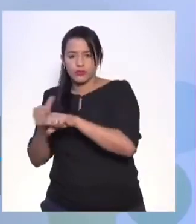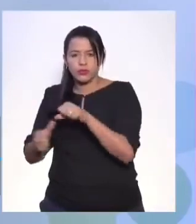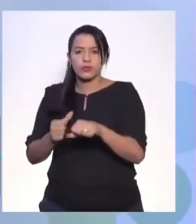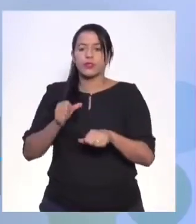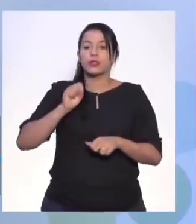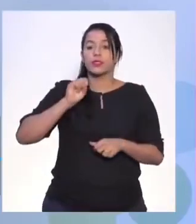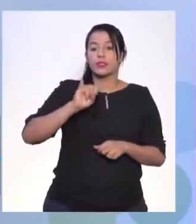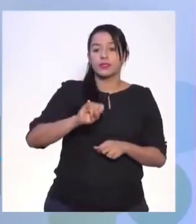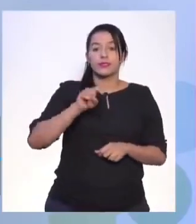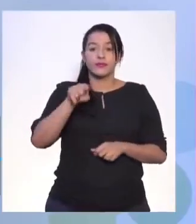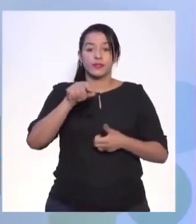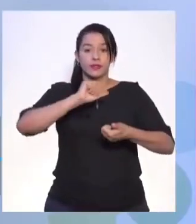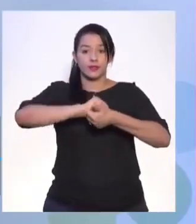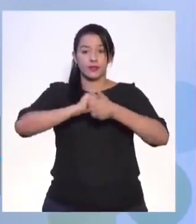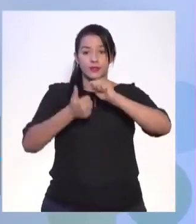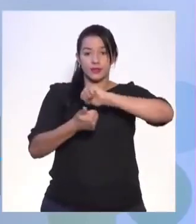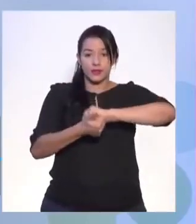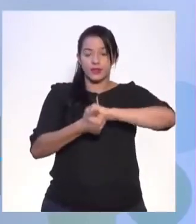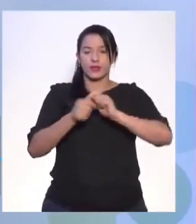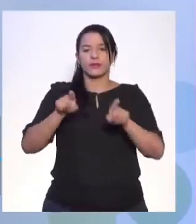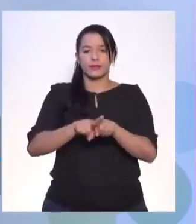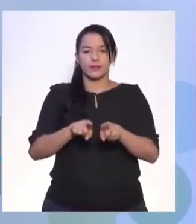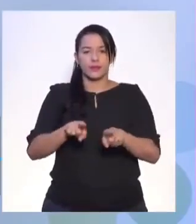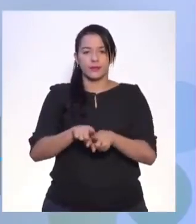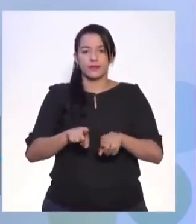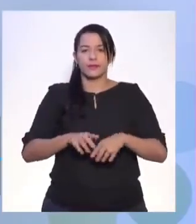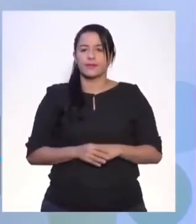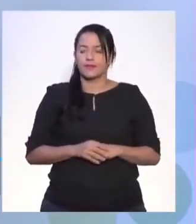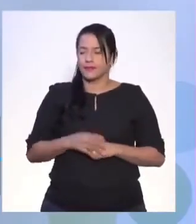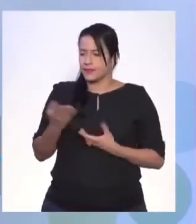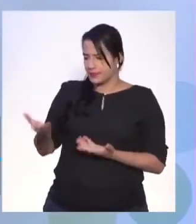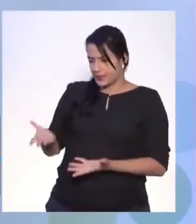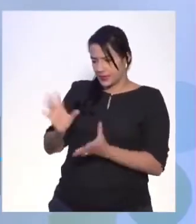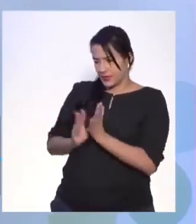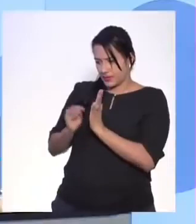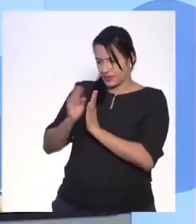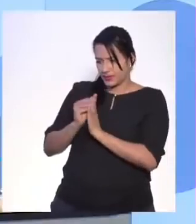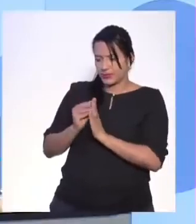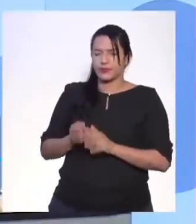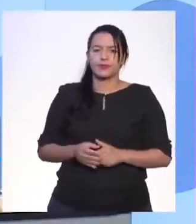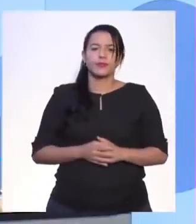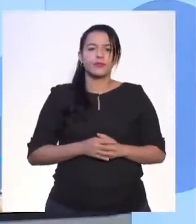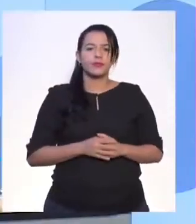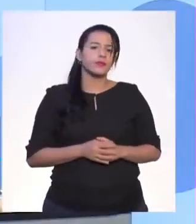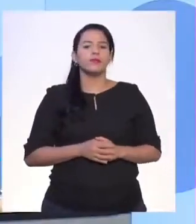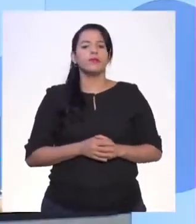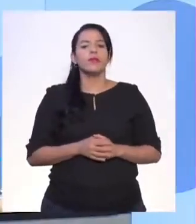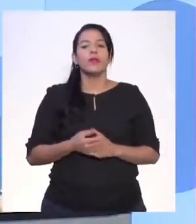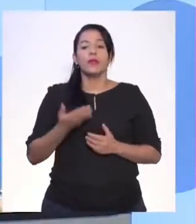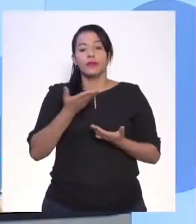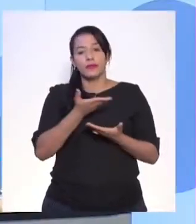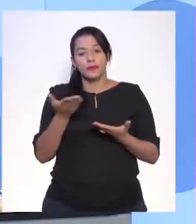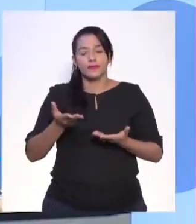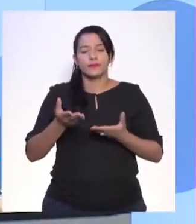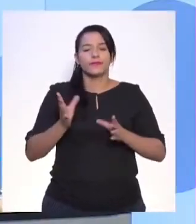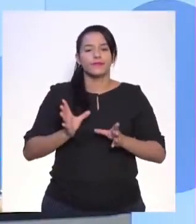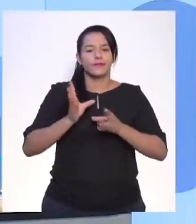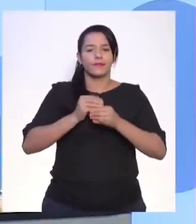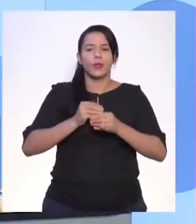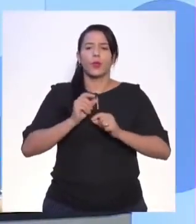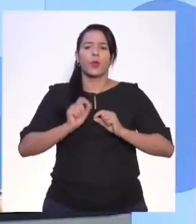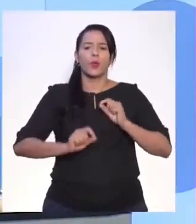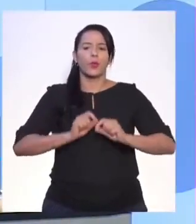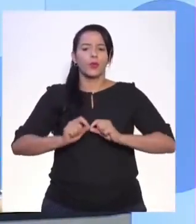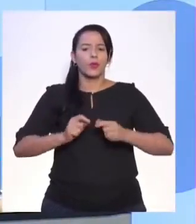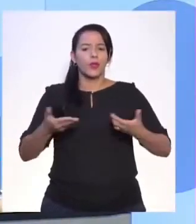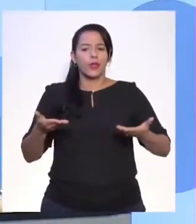se adequar também, tá? Quer complementar, André, alguma coisa? Acho que é isso que você falou mesmo, reforçando.